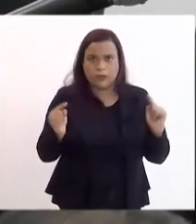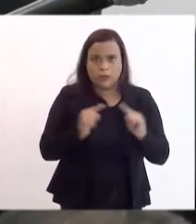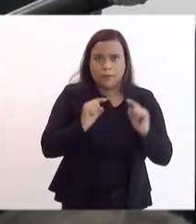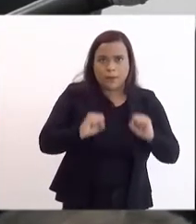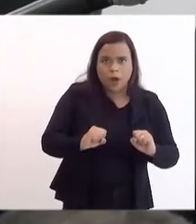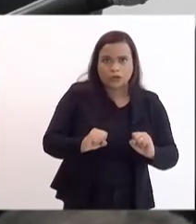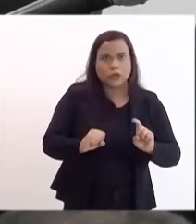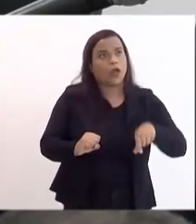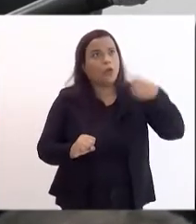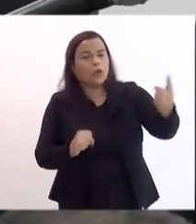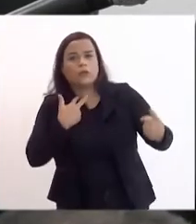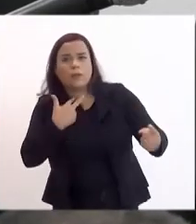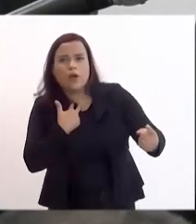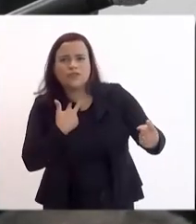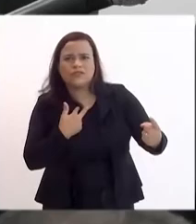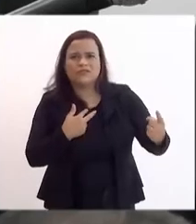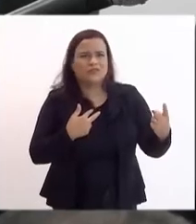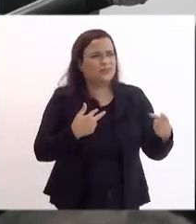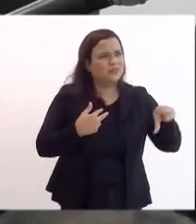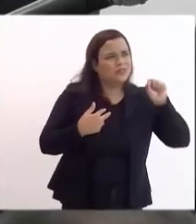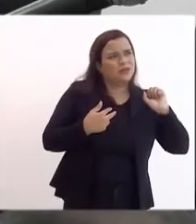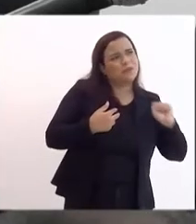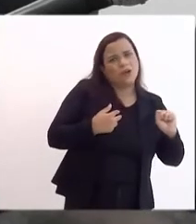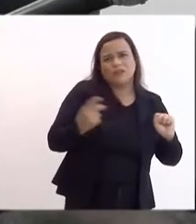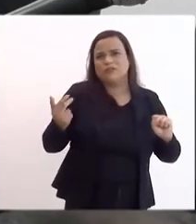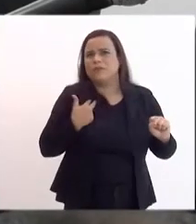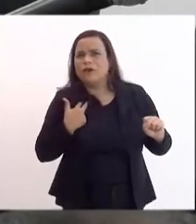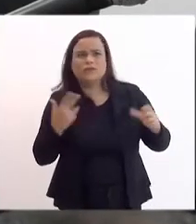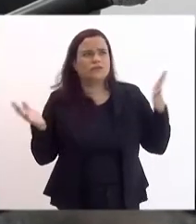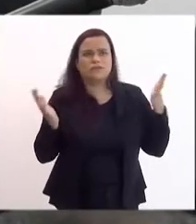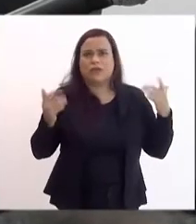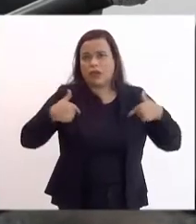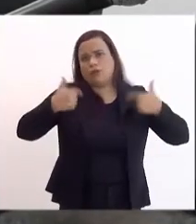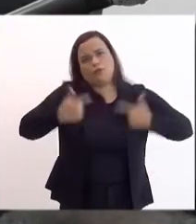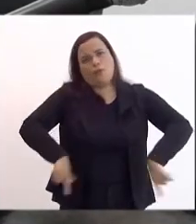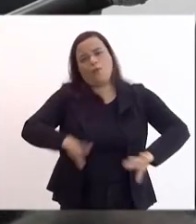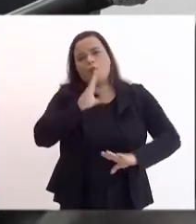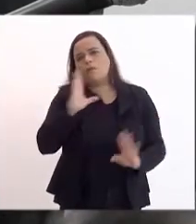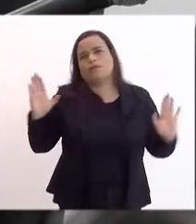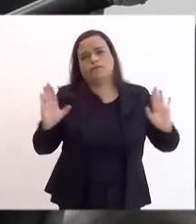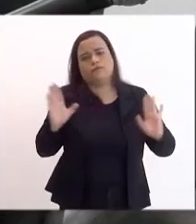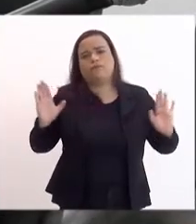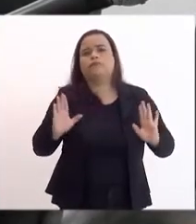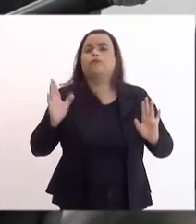na próxima não pode valer. Eu vou me abster da votação, sem nenhum problema. O meu voto